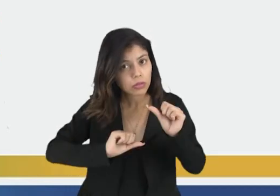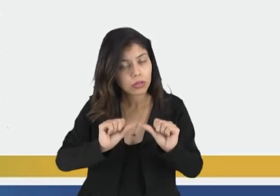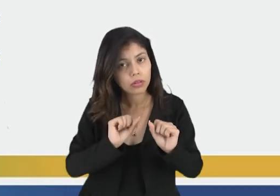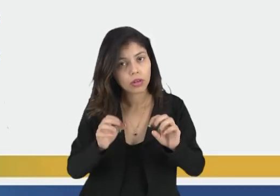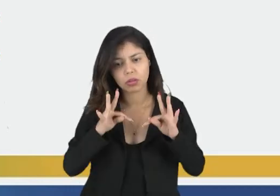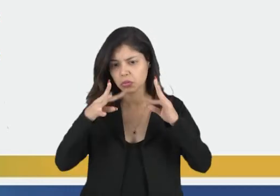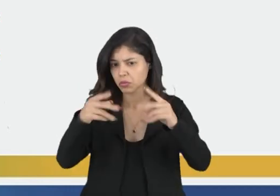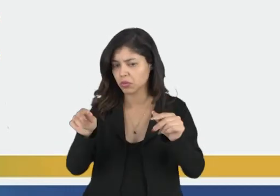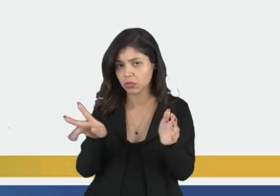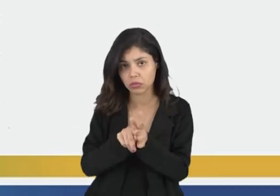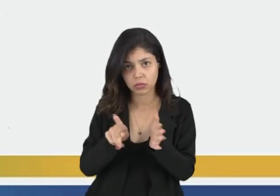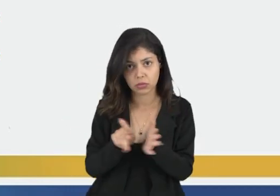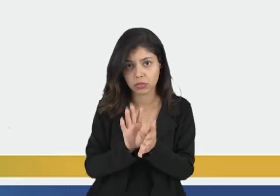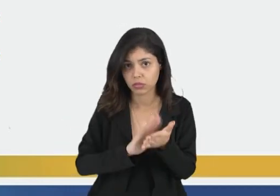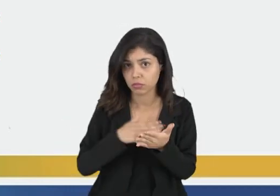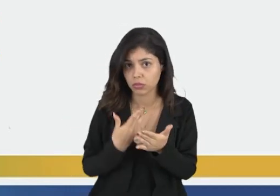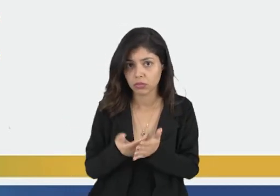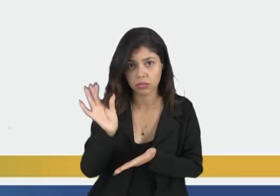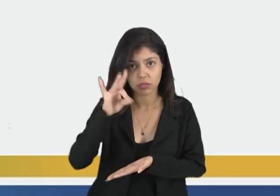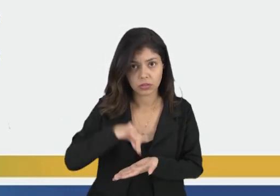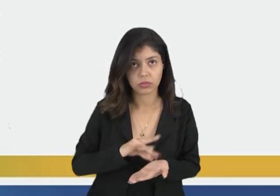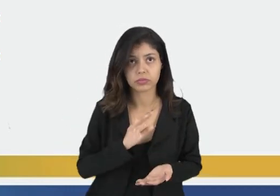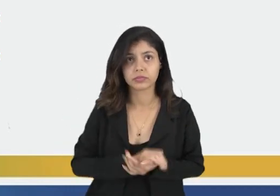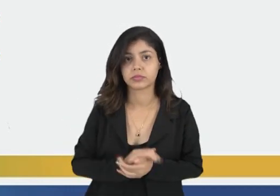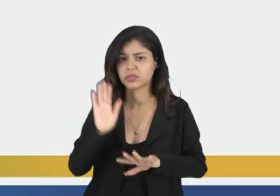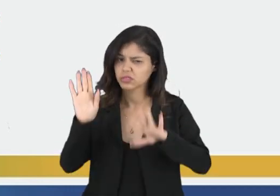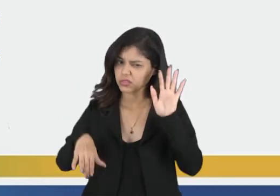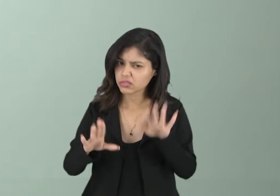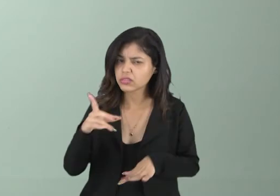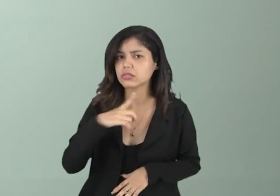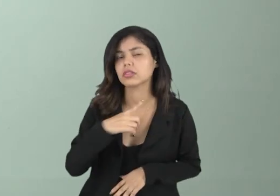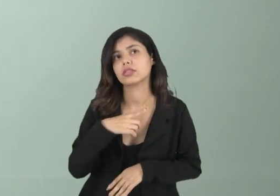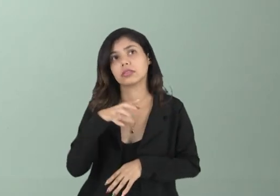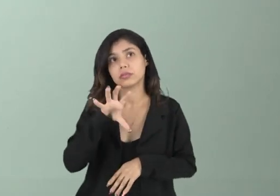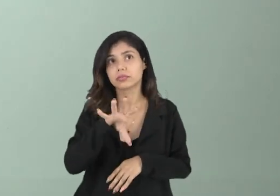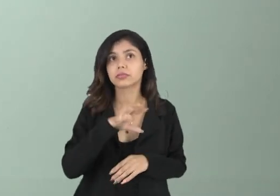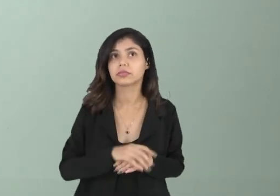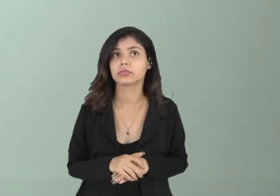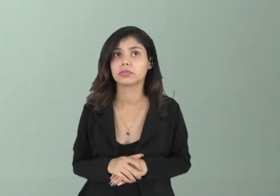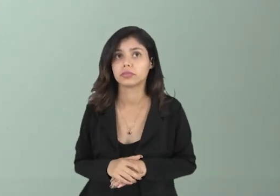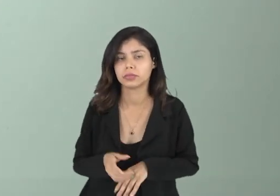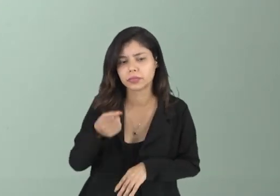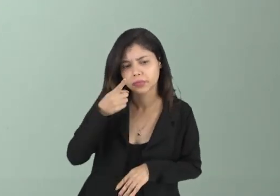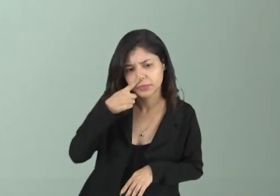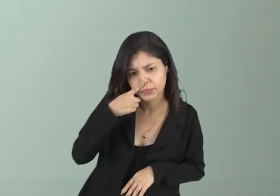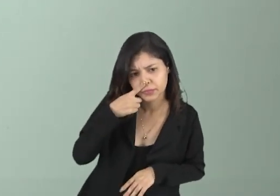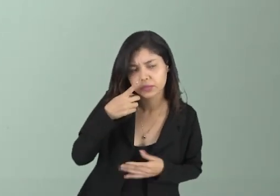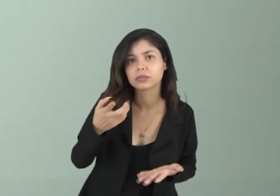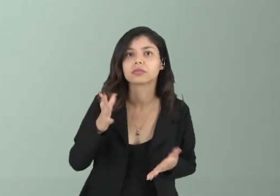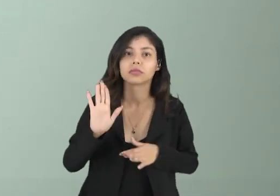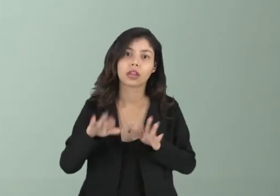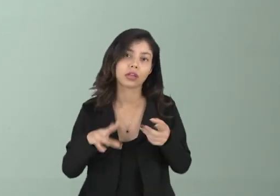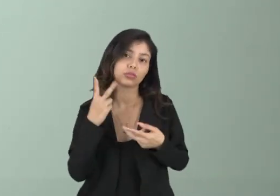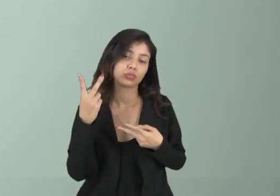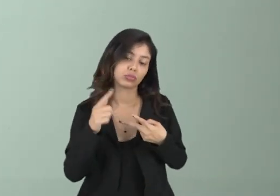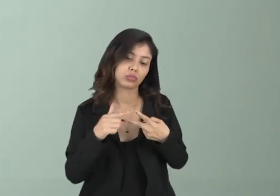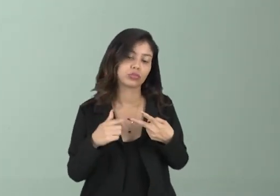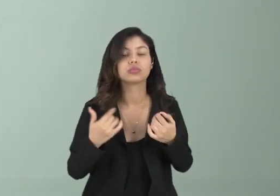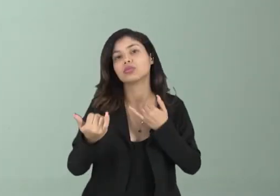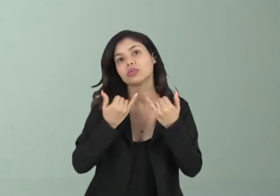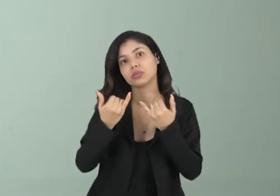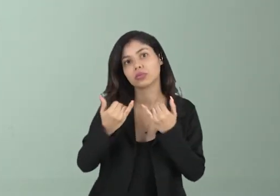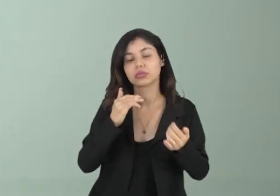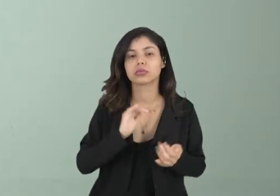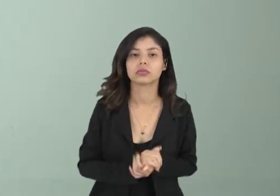modificar completamente a interpretação dos fatos. Então, às vezes, você tem essa impressão de que as duas notícias tratam da